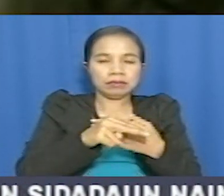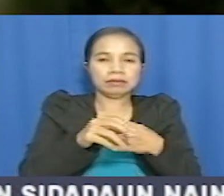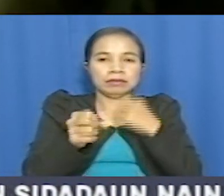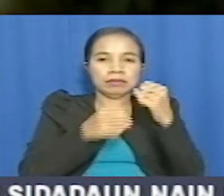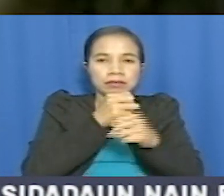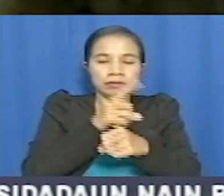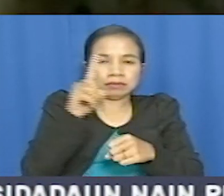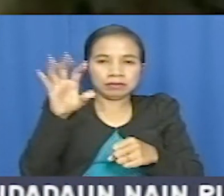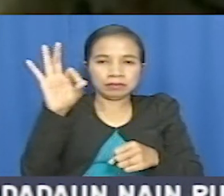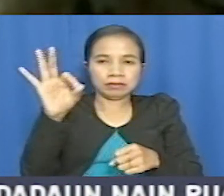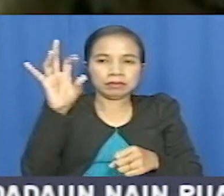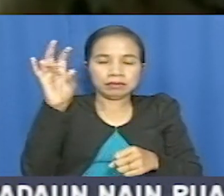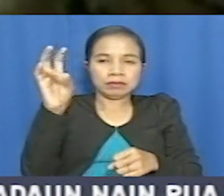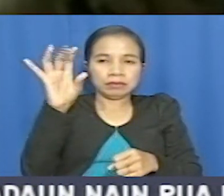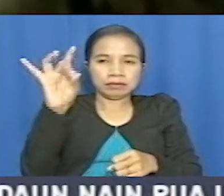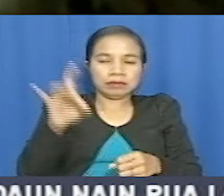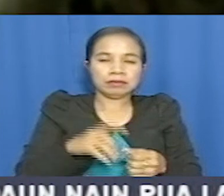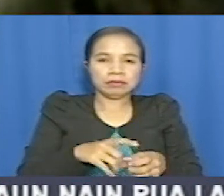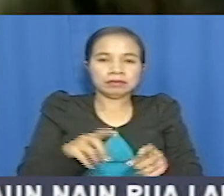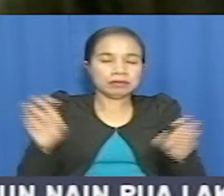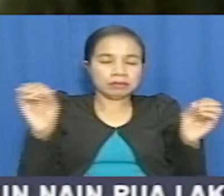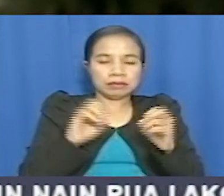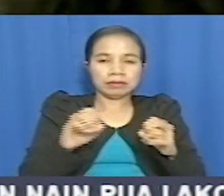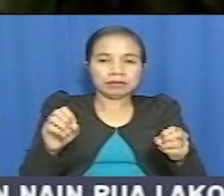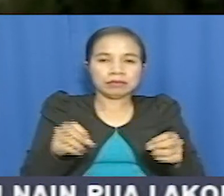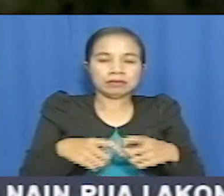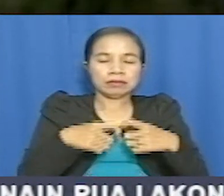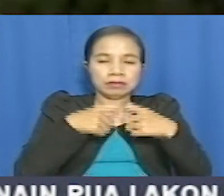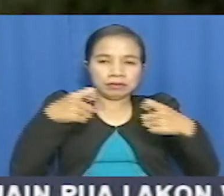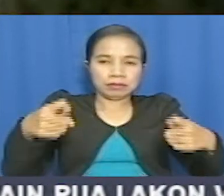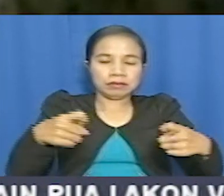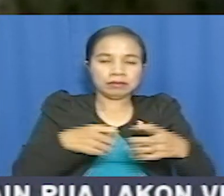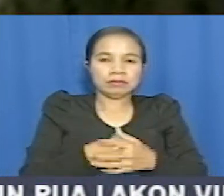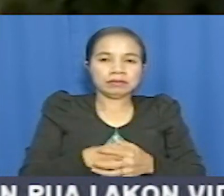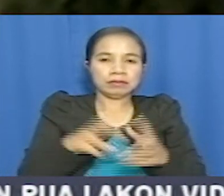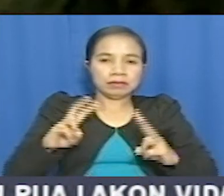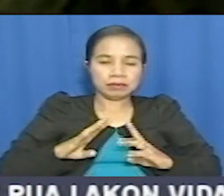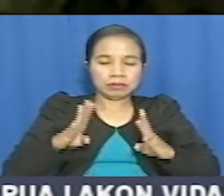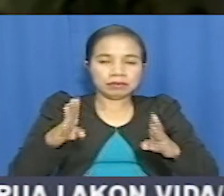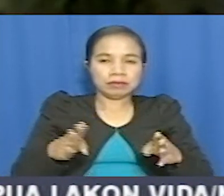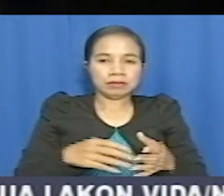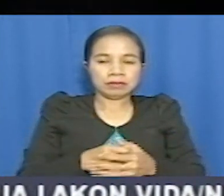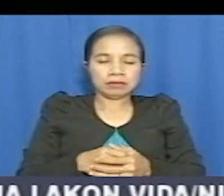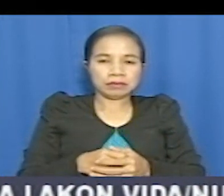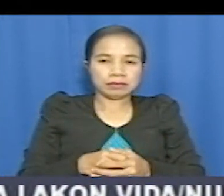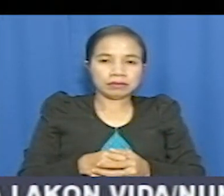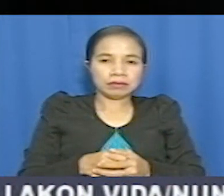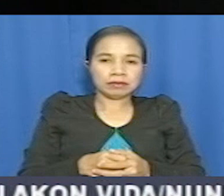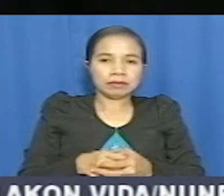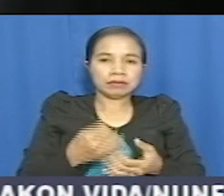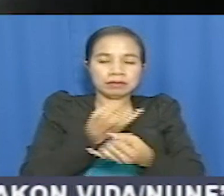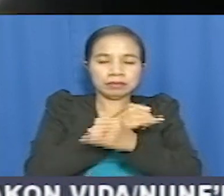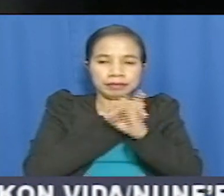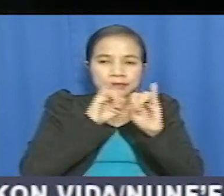sehitu nulu resing walu. Saudoso nunca rende ba inimigo sir. Tapa saudoso ho convicção absoluta ba ukun